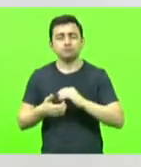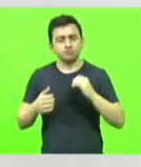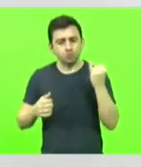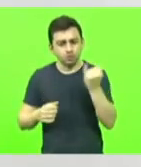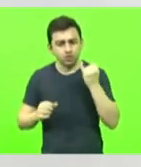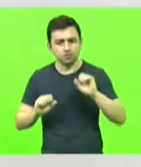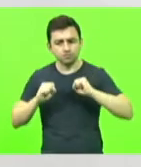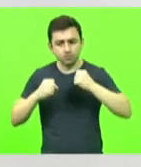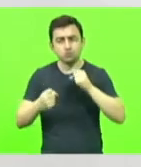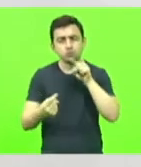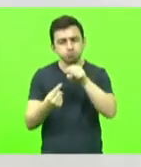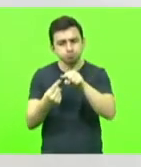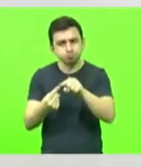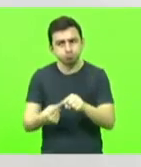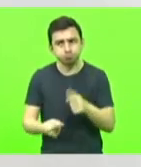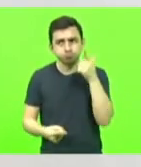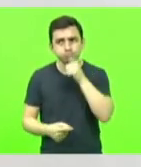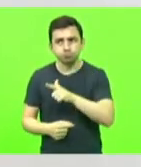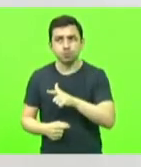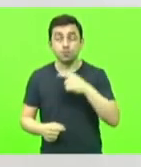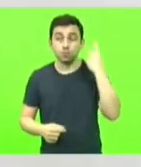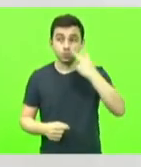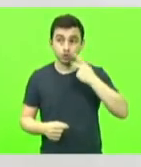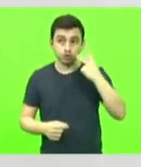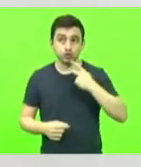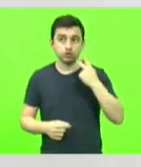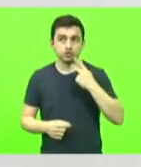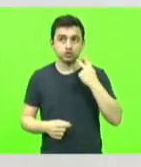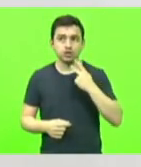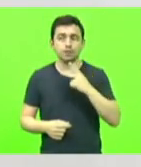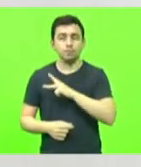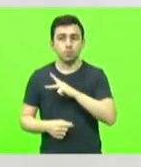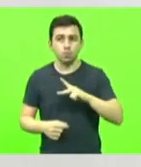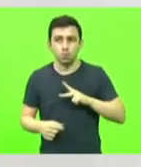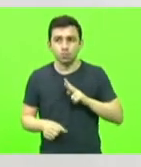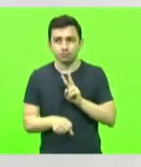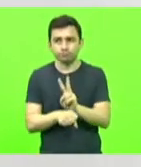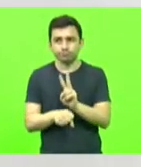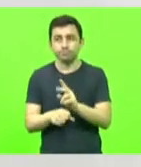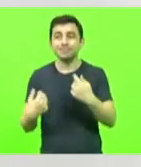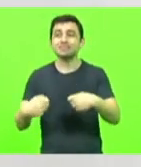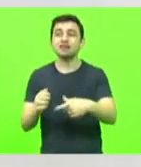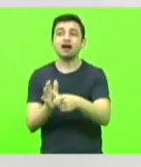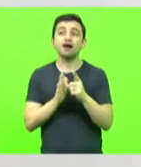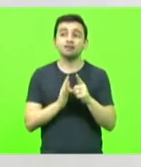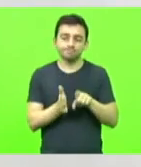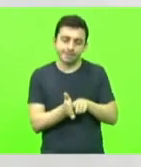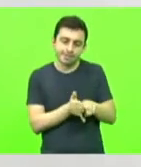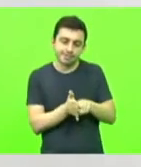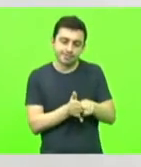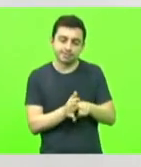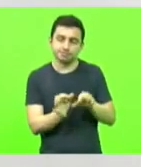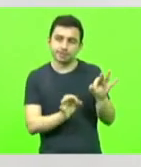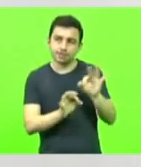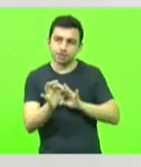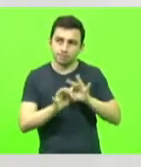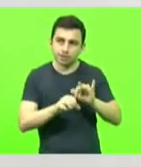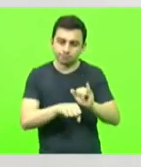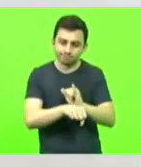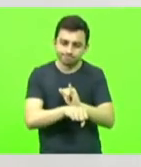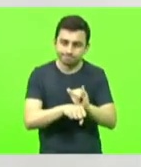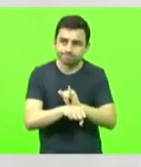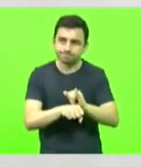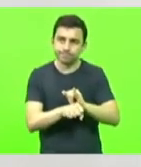objetivos. Mas política pública de proteção e defesa civil se faz com pesquisa, planejamento, estruturação,